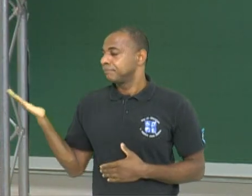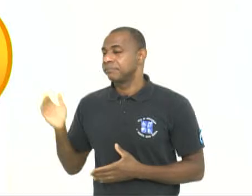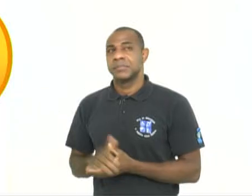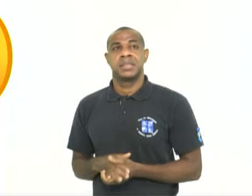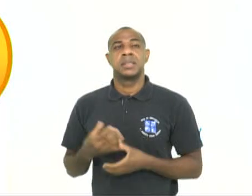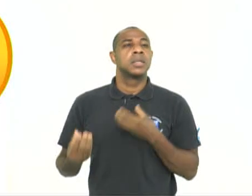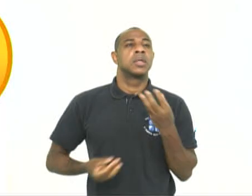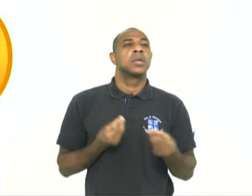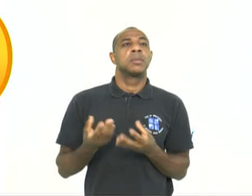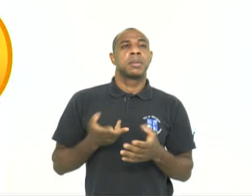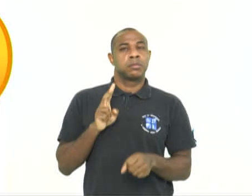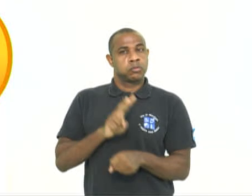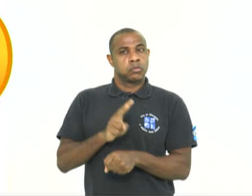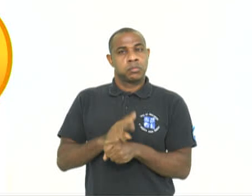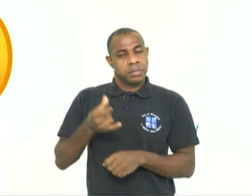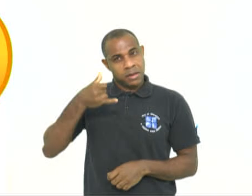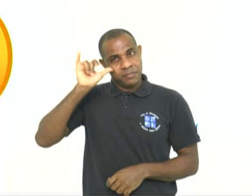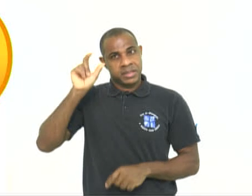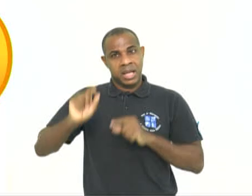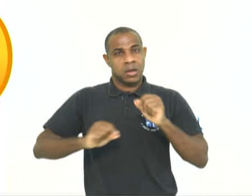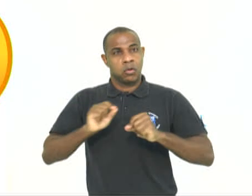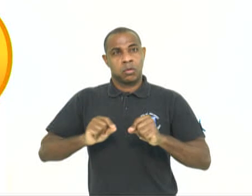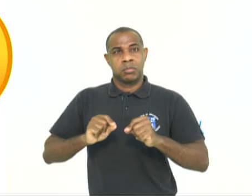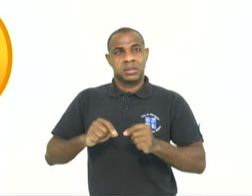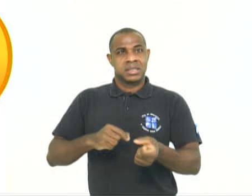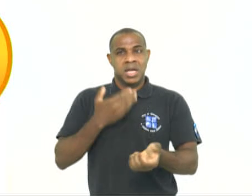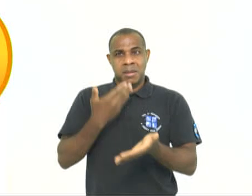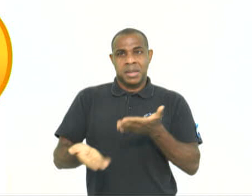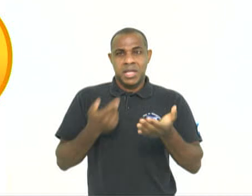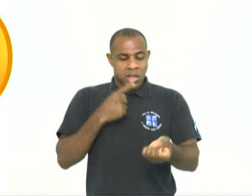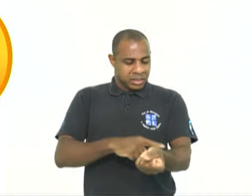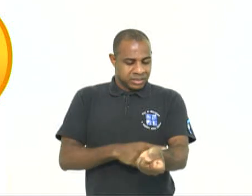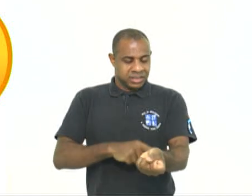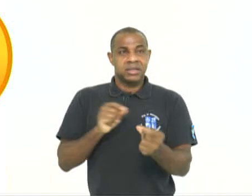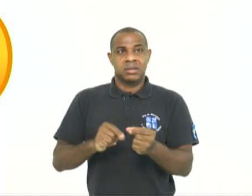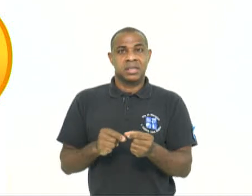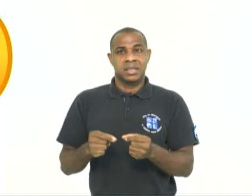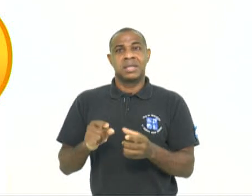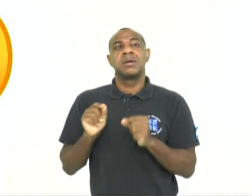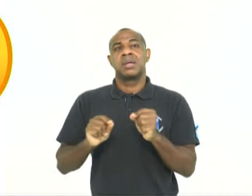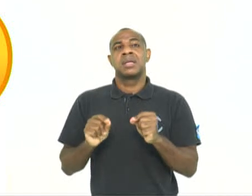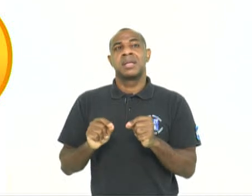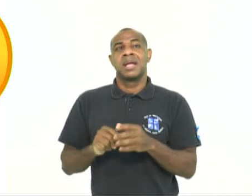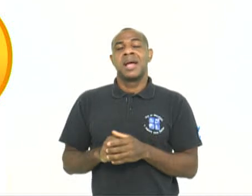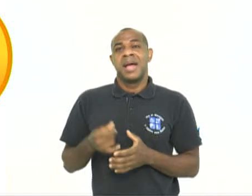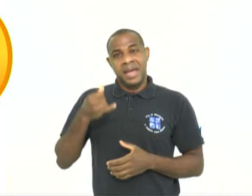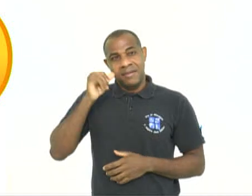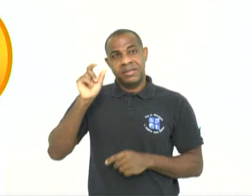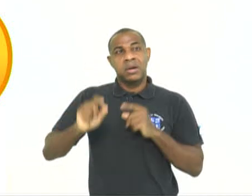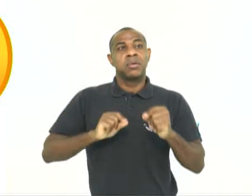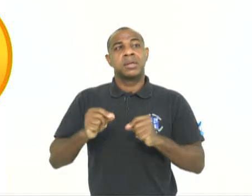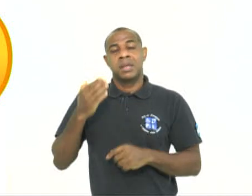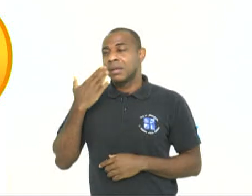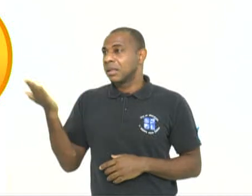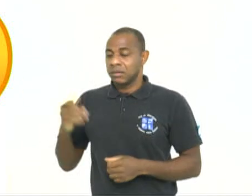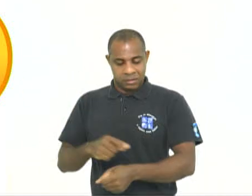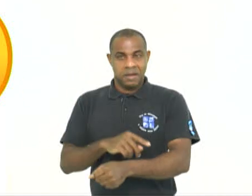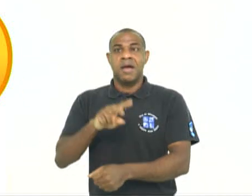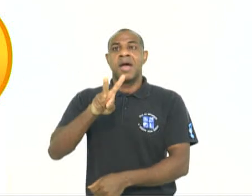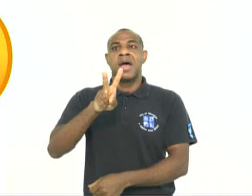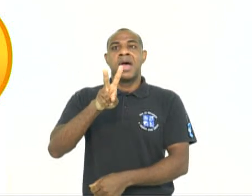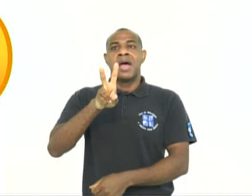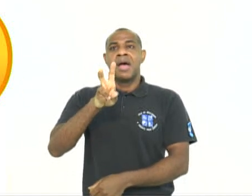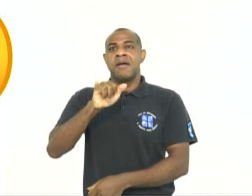única forma de prevenir a hemorragia nesses casos é oferecer os tais fatores de coagulação por meio de infusões nas veias, ou seja,